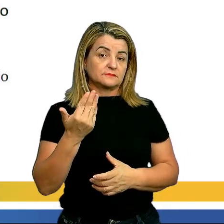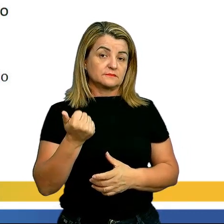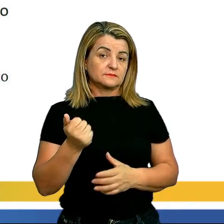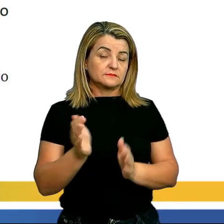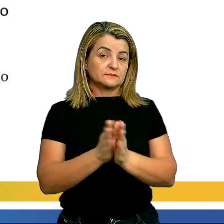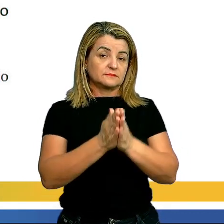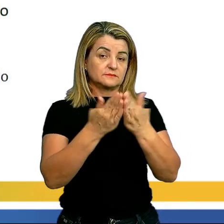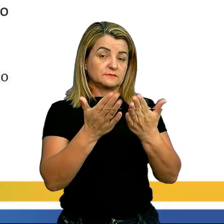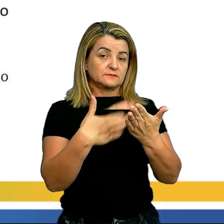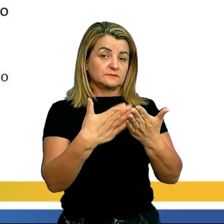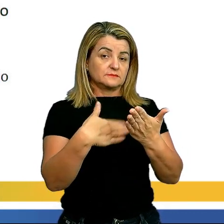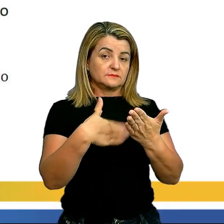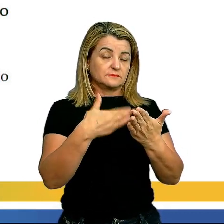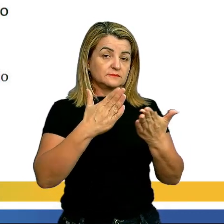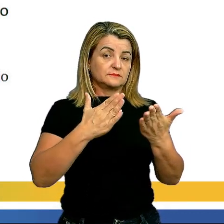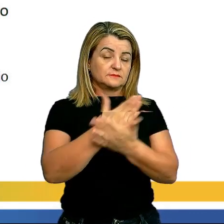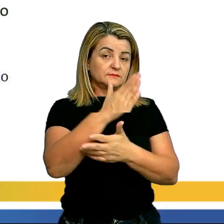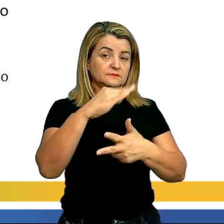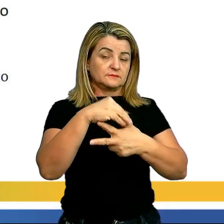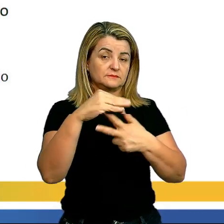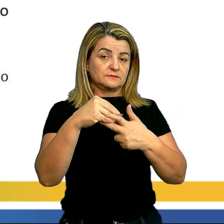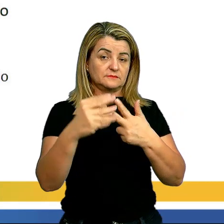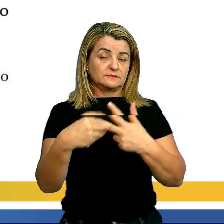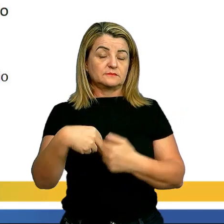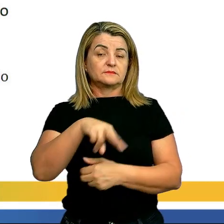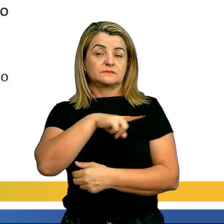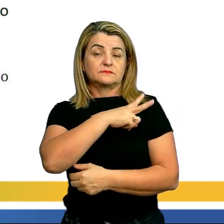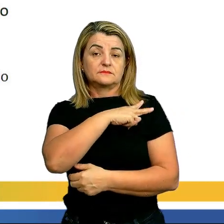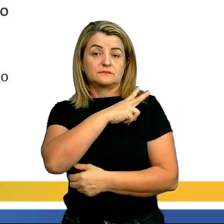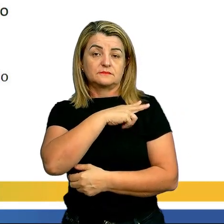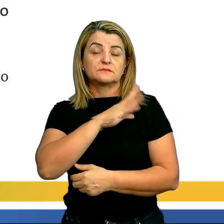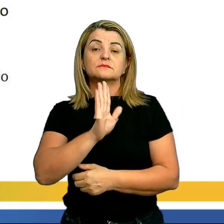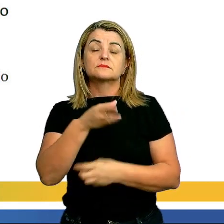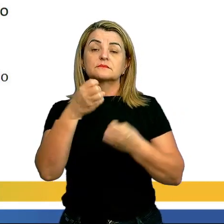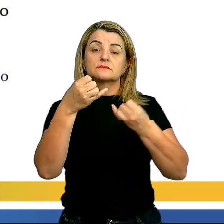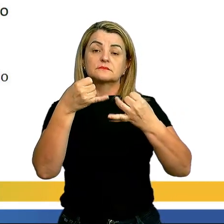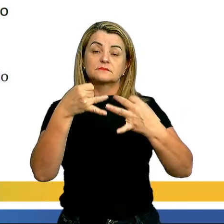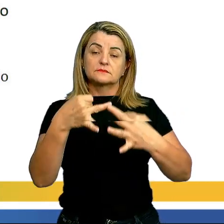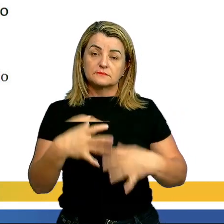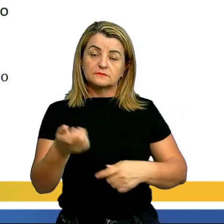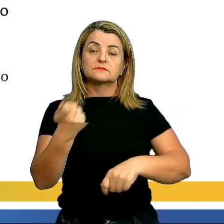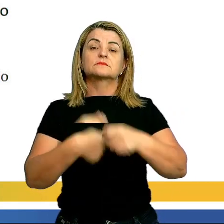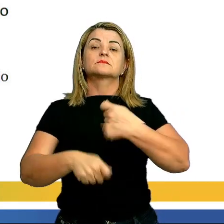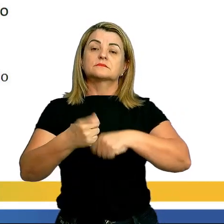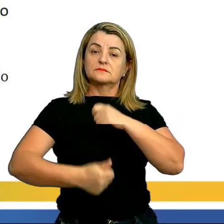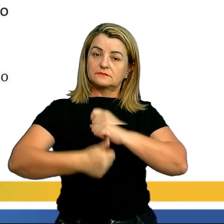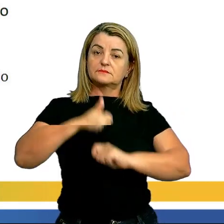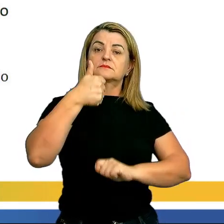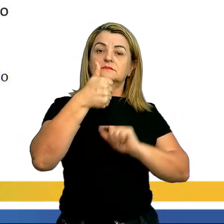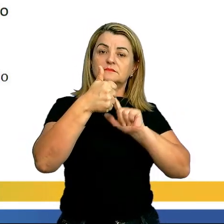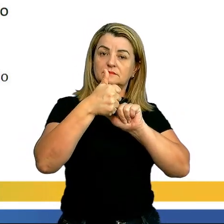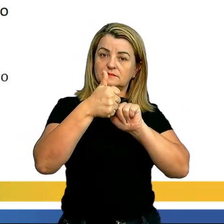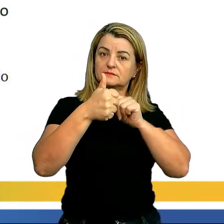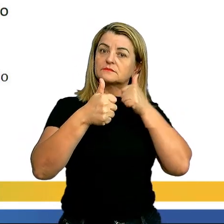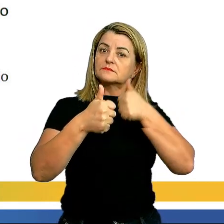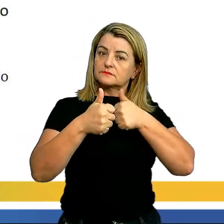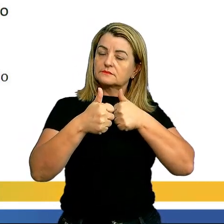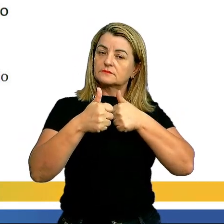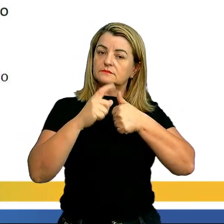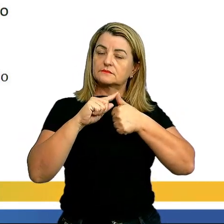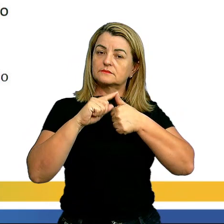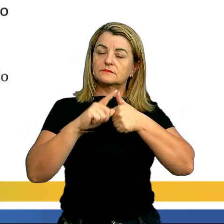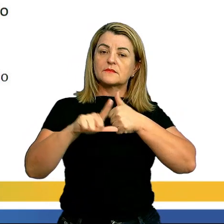seu livro, né, do Aprova Enem segundo ano. Nós já falamos que a economia ela se recuperou, né? E